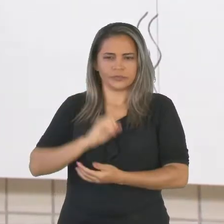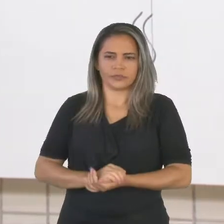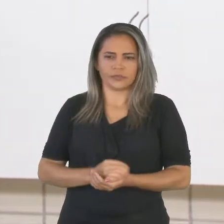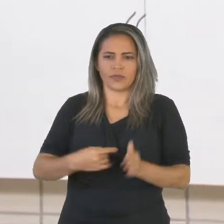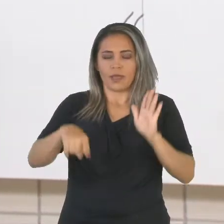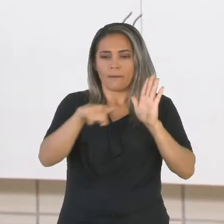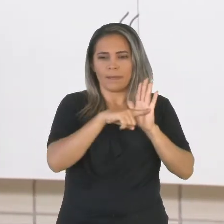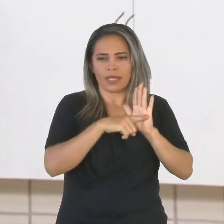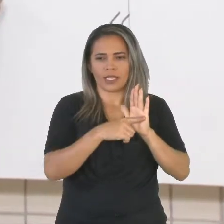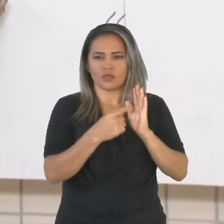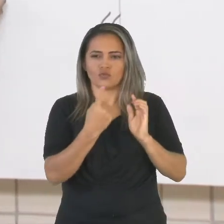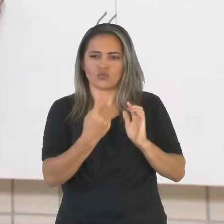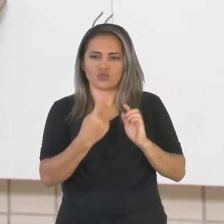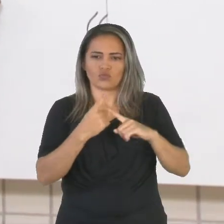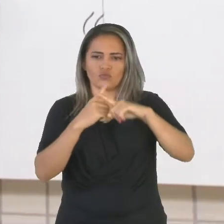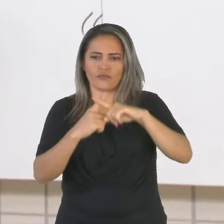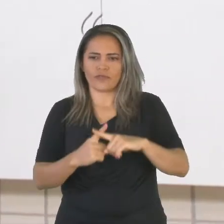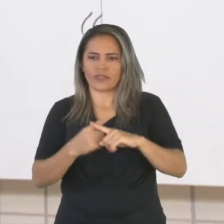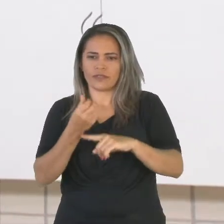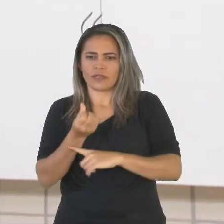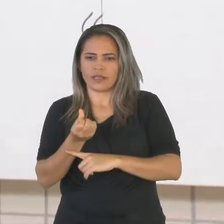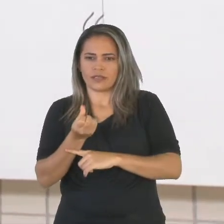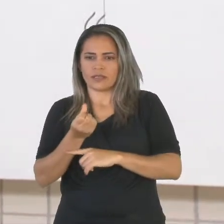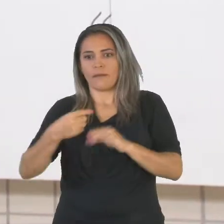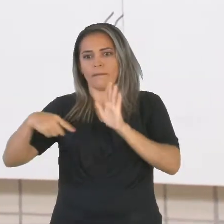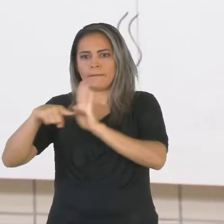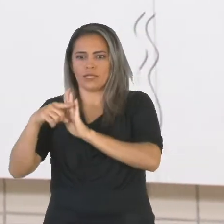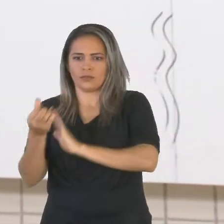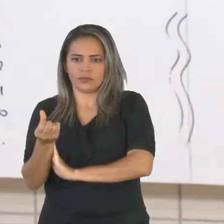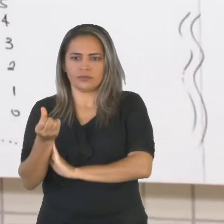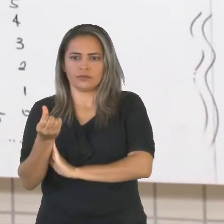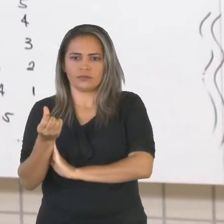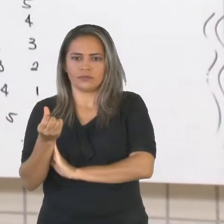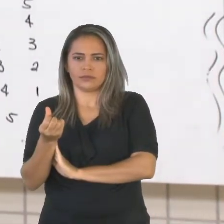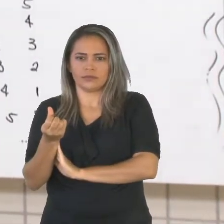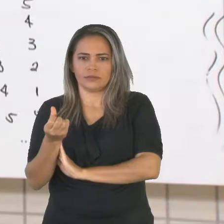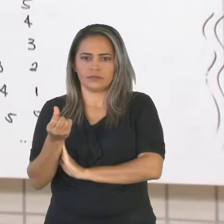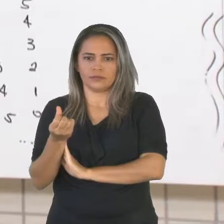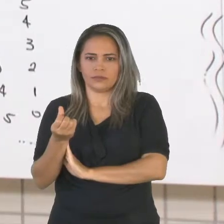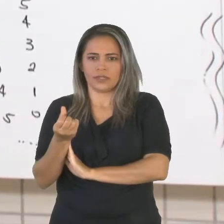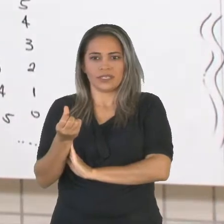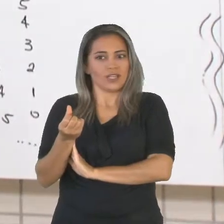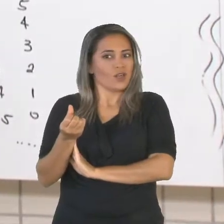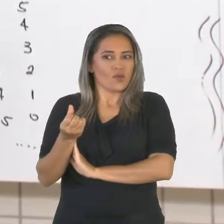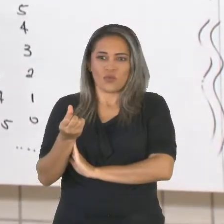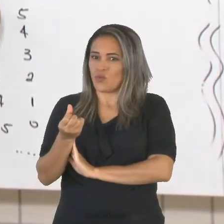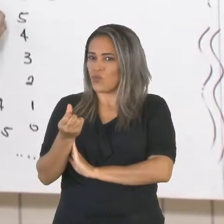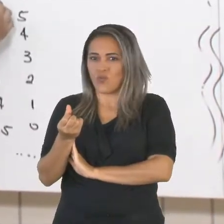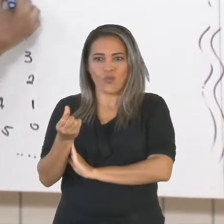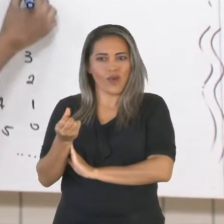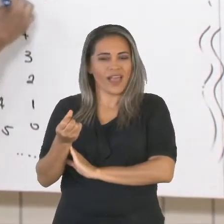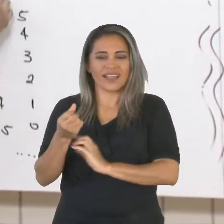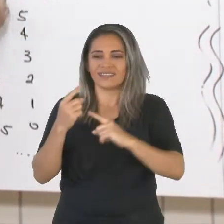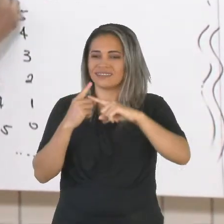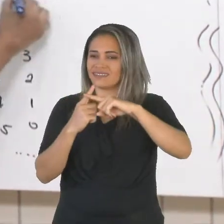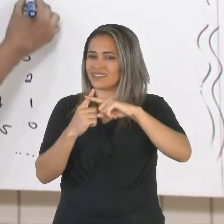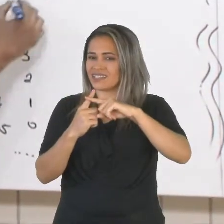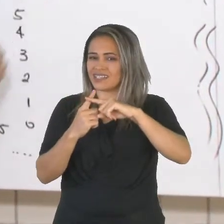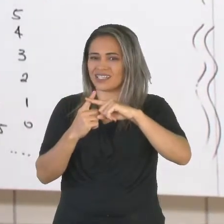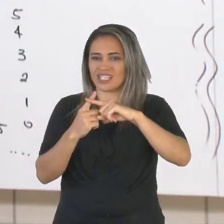Menos 1 vezes 6 dá menos 6, que não é 6 positivo. Então, já sei que esse primeiro aqui está